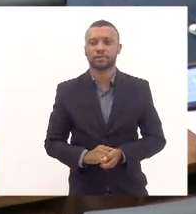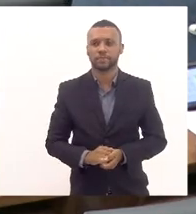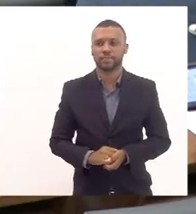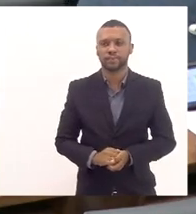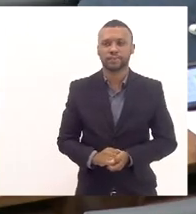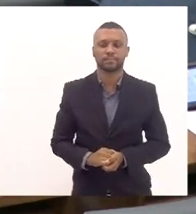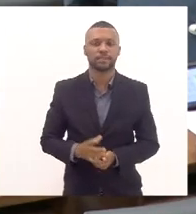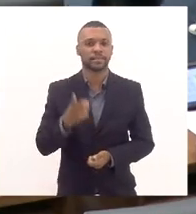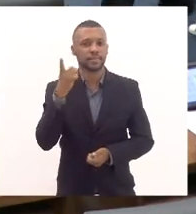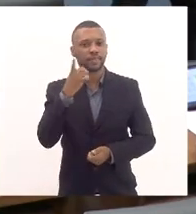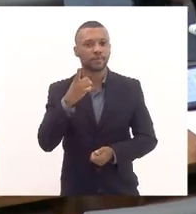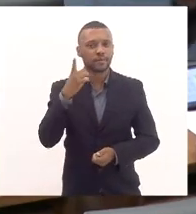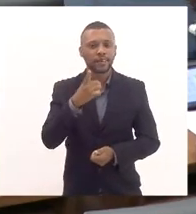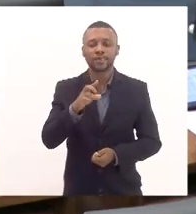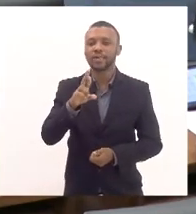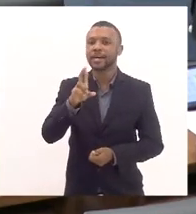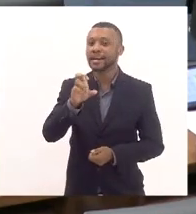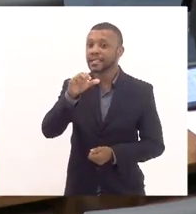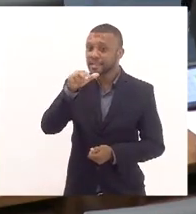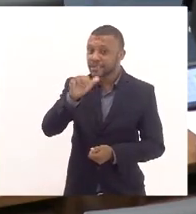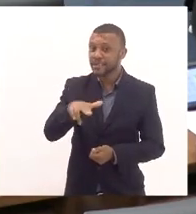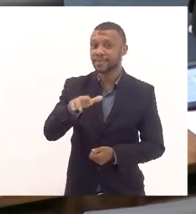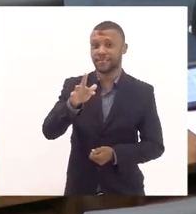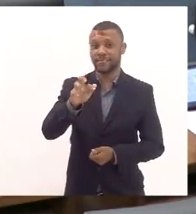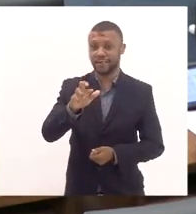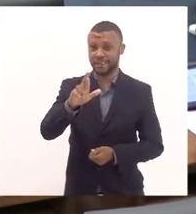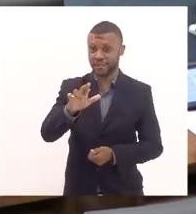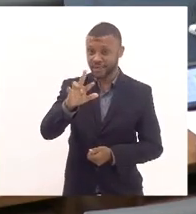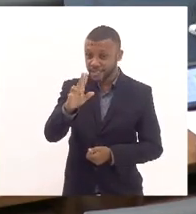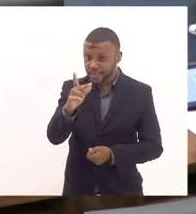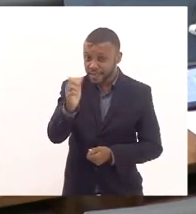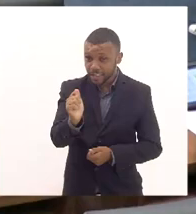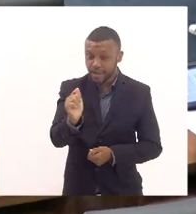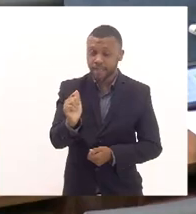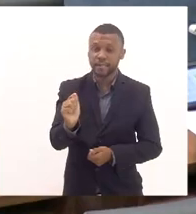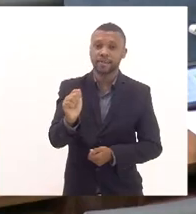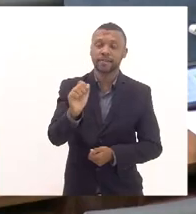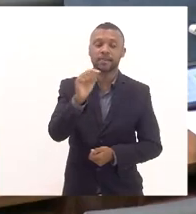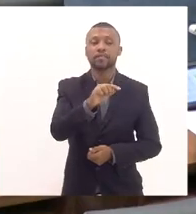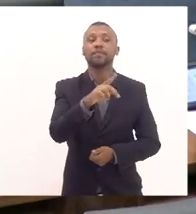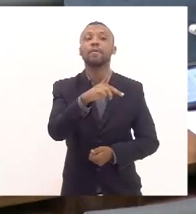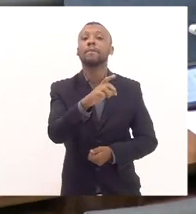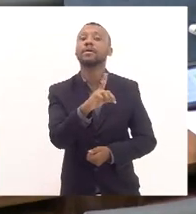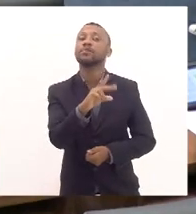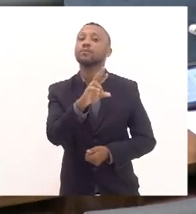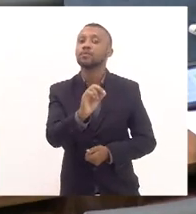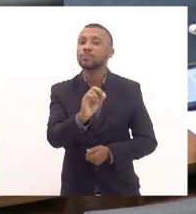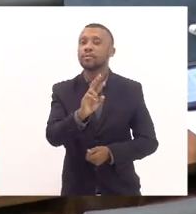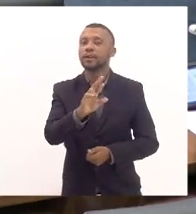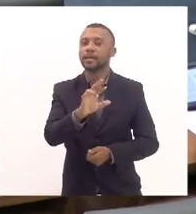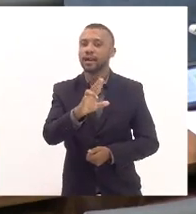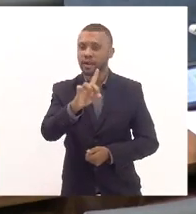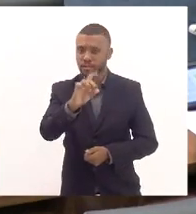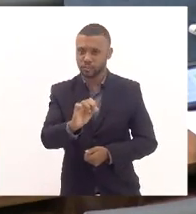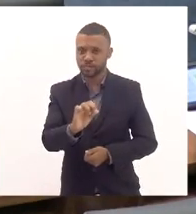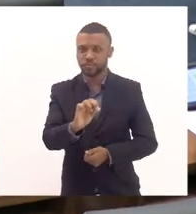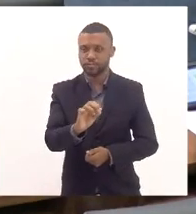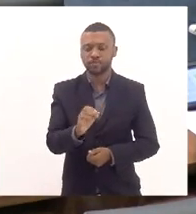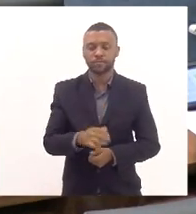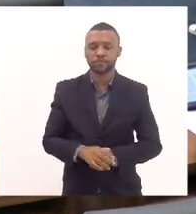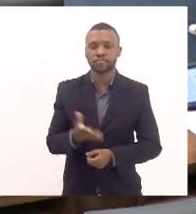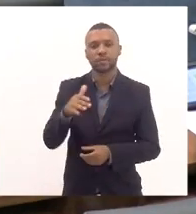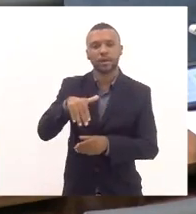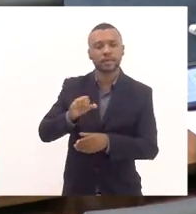deputado Renan Ferreirinha Pedro Ricardo é simplesmente